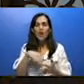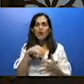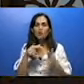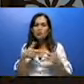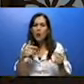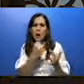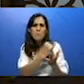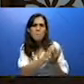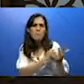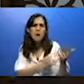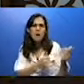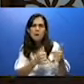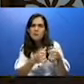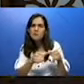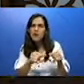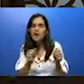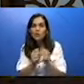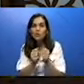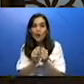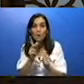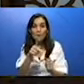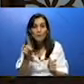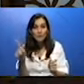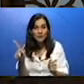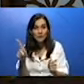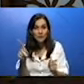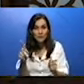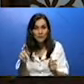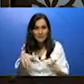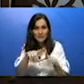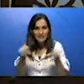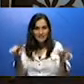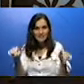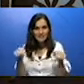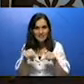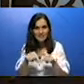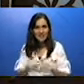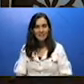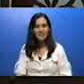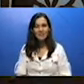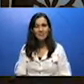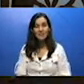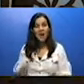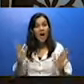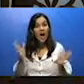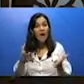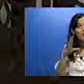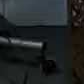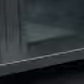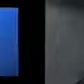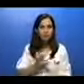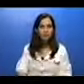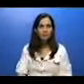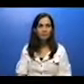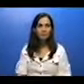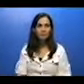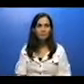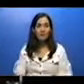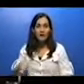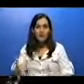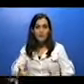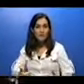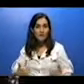essa semana com a professor da sala regular vamos lá agora nós vamos ouvir o mal